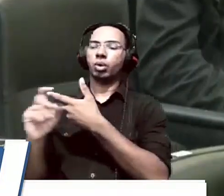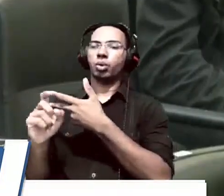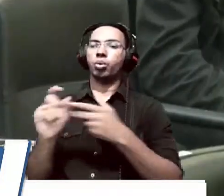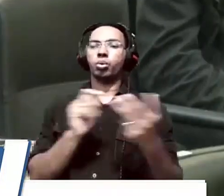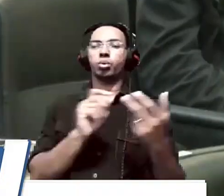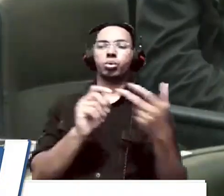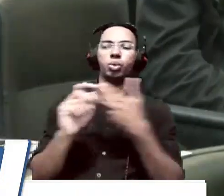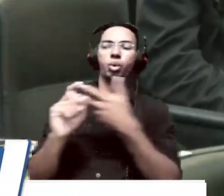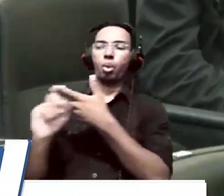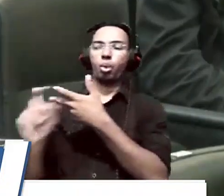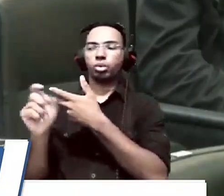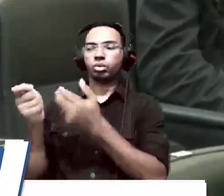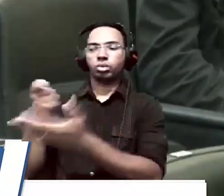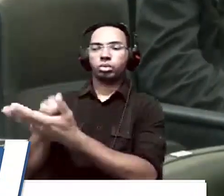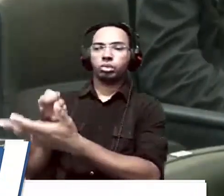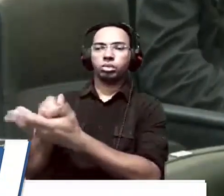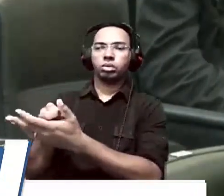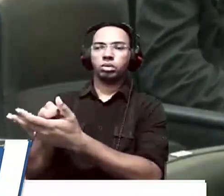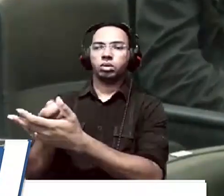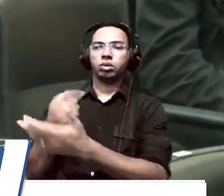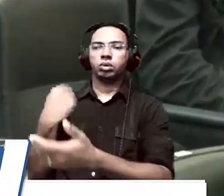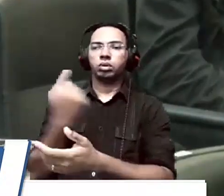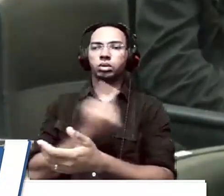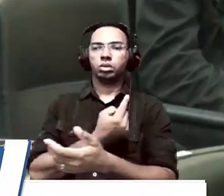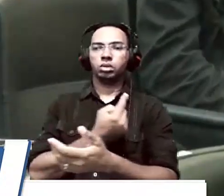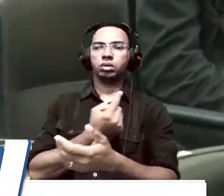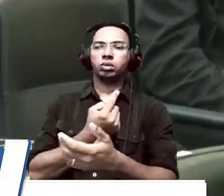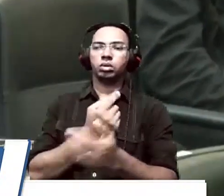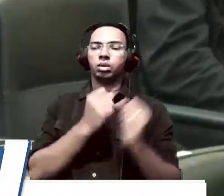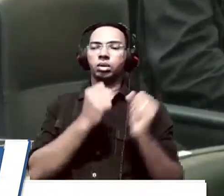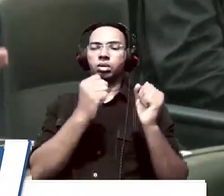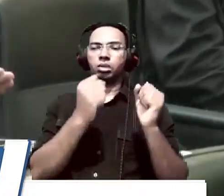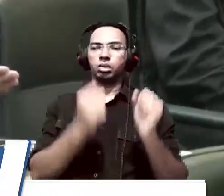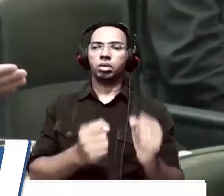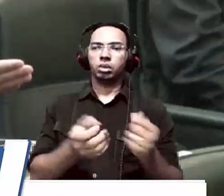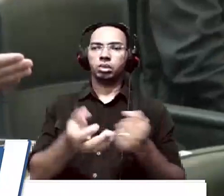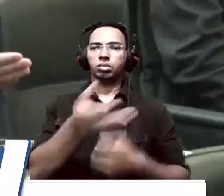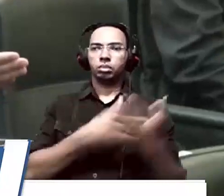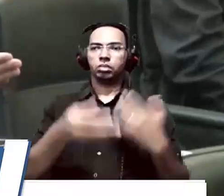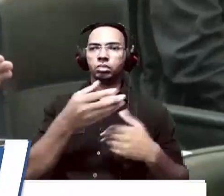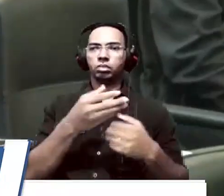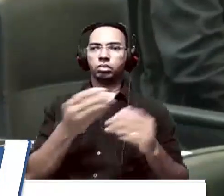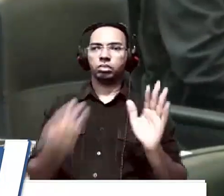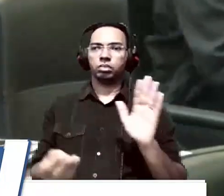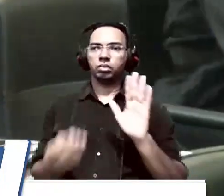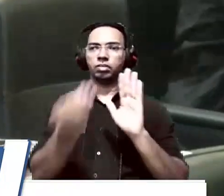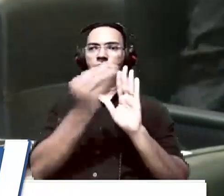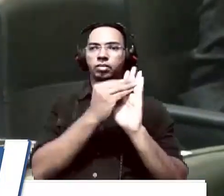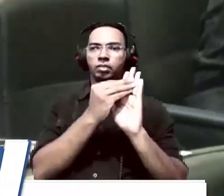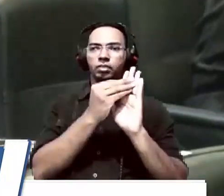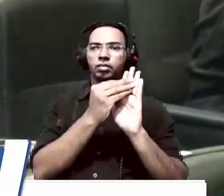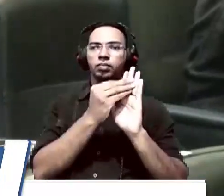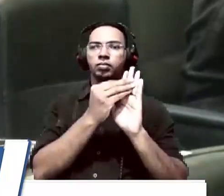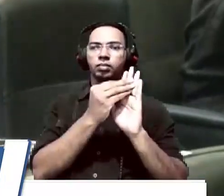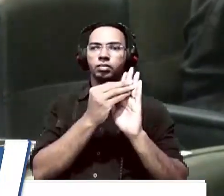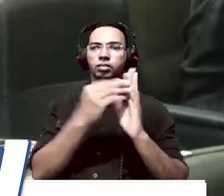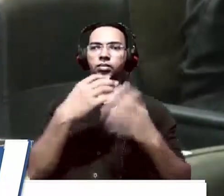Executivo e a gente puder interferir e colocar de forma...